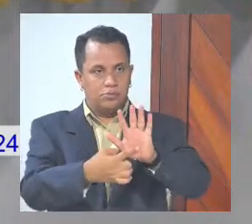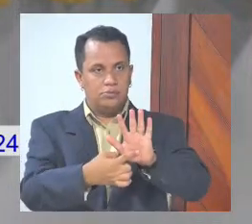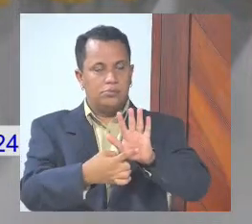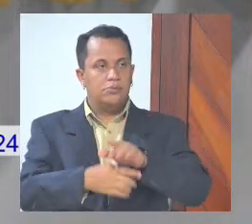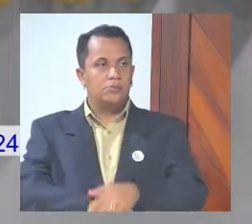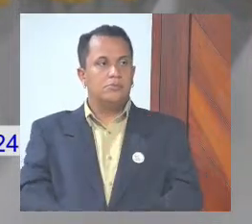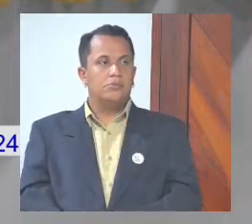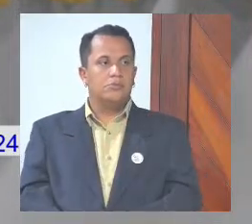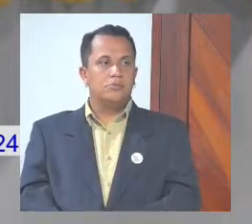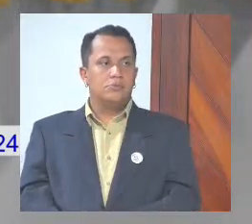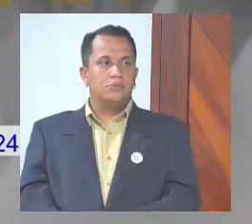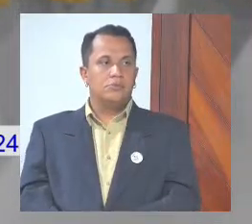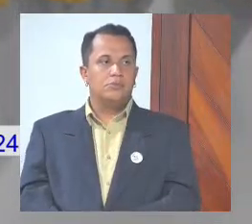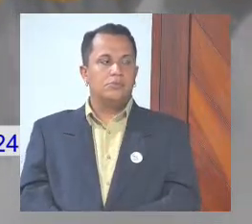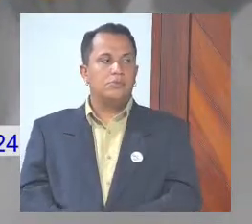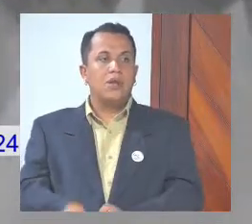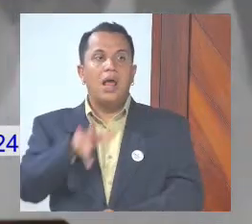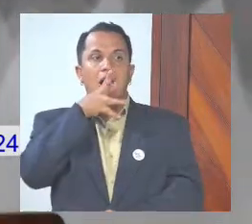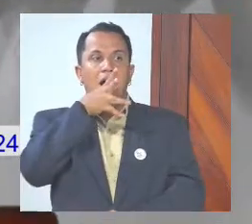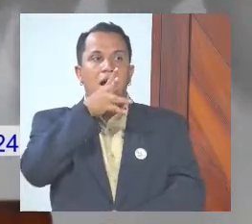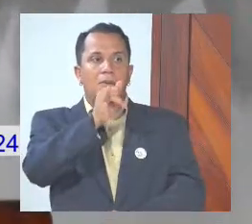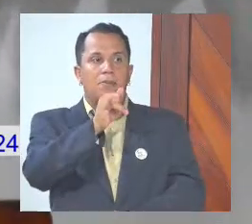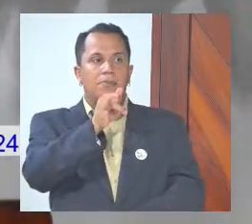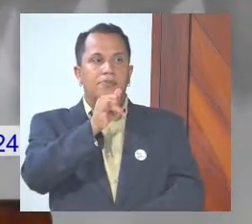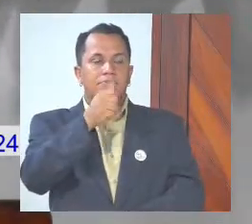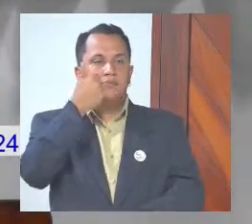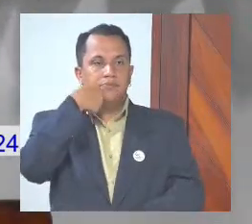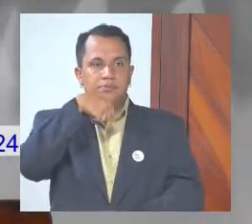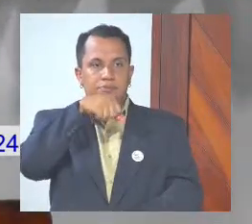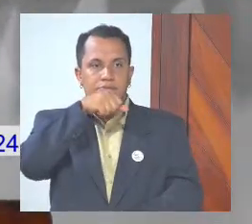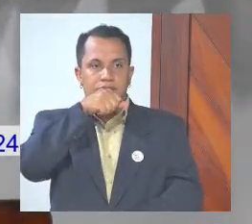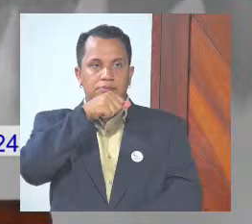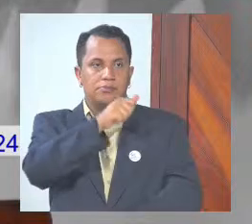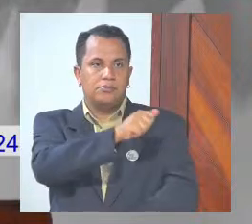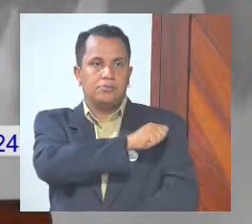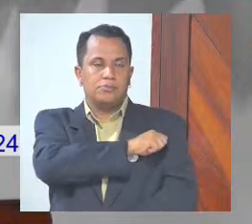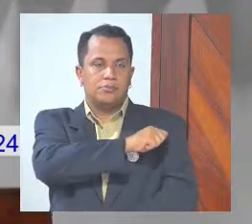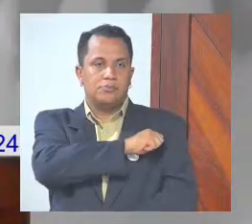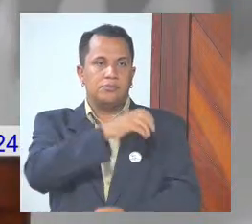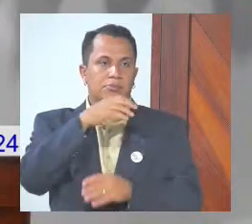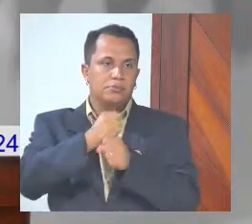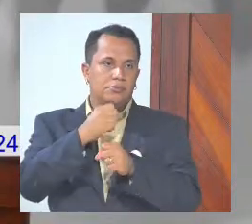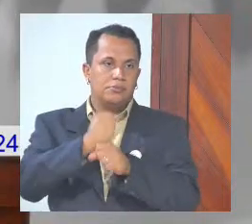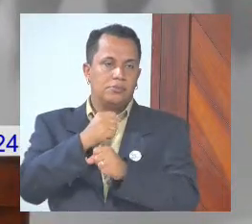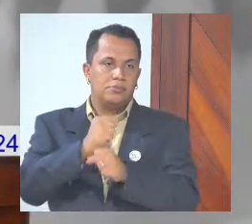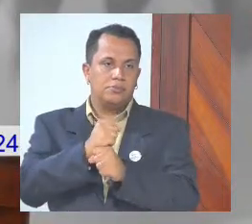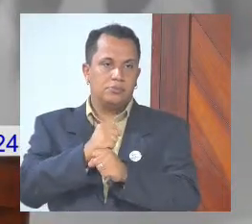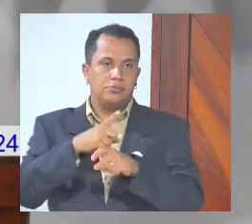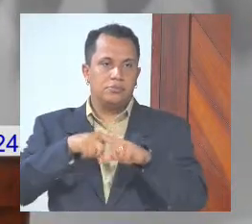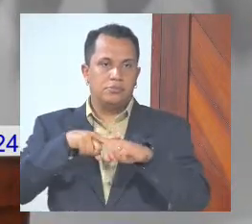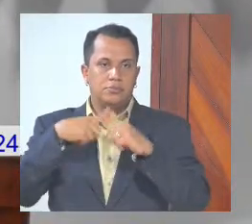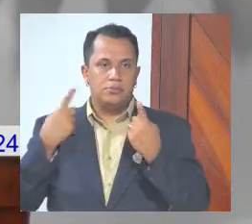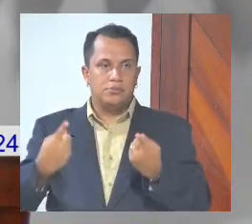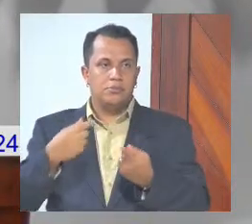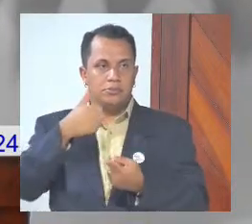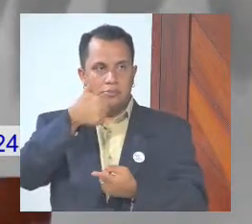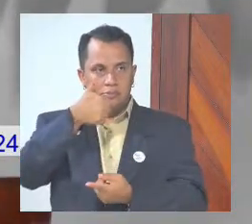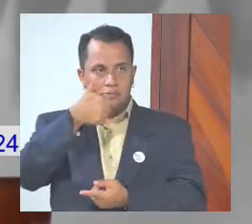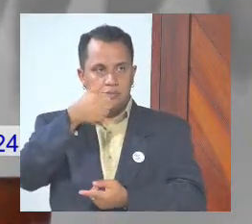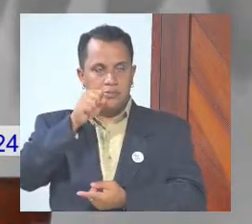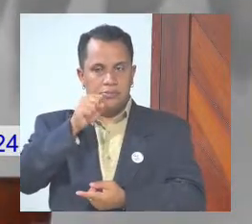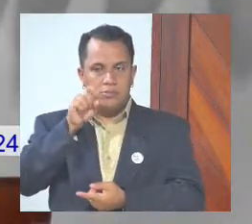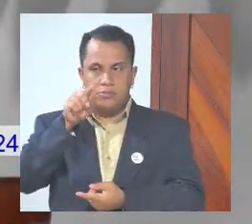representada por pais e mães de alunos, que somam mais de 18